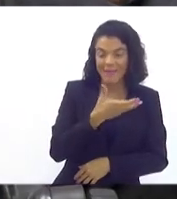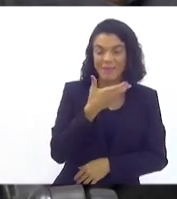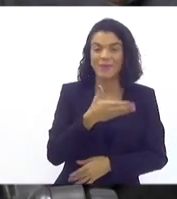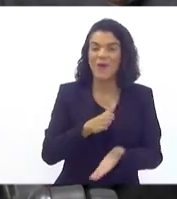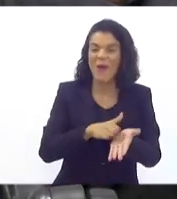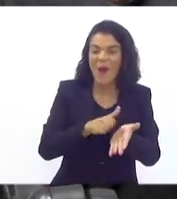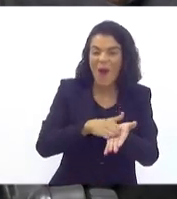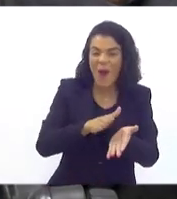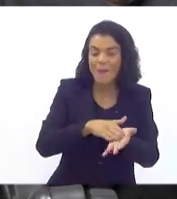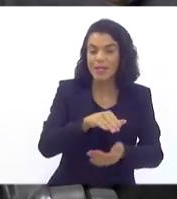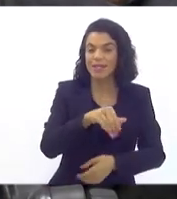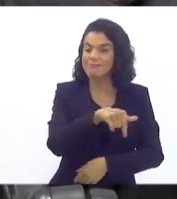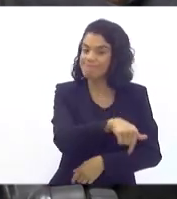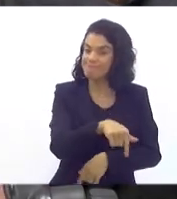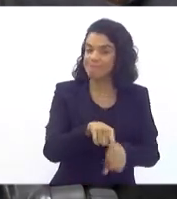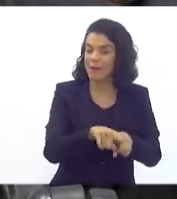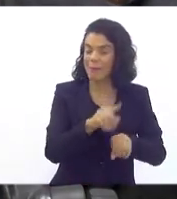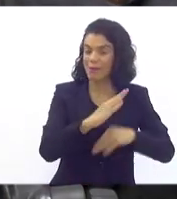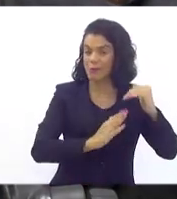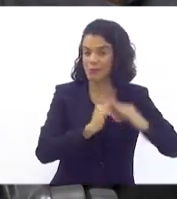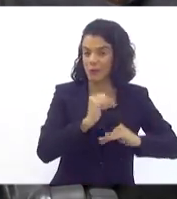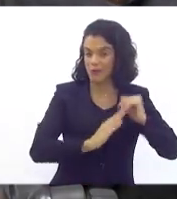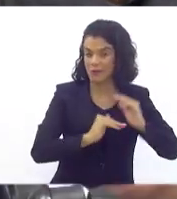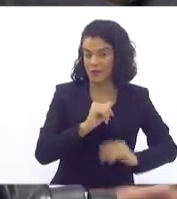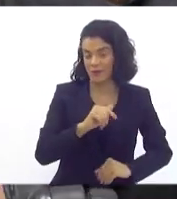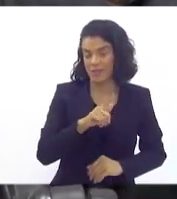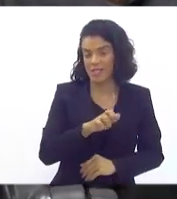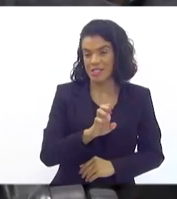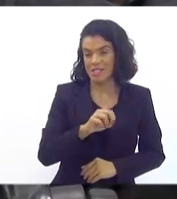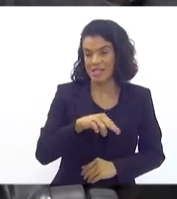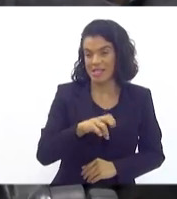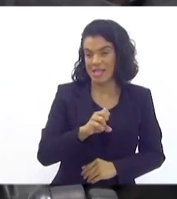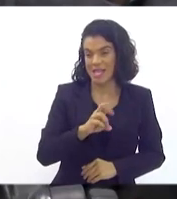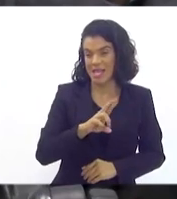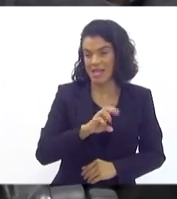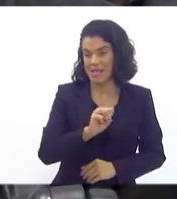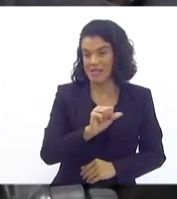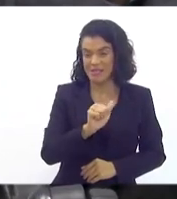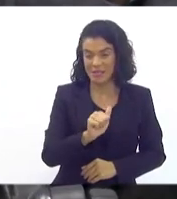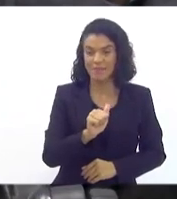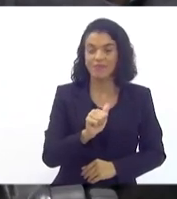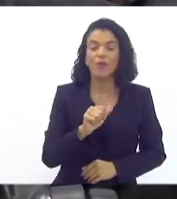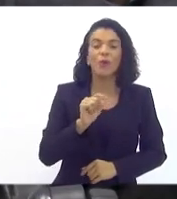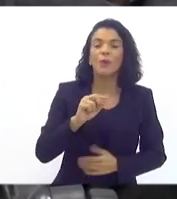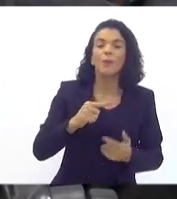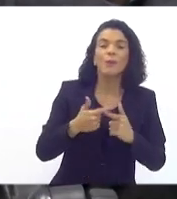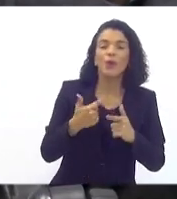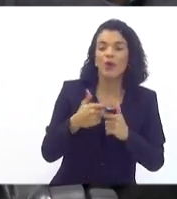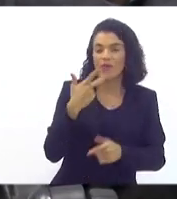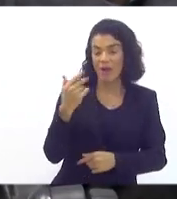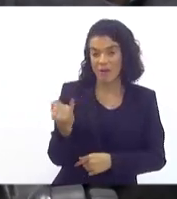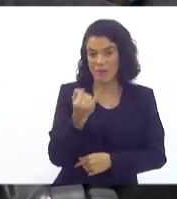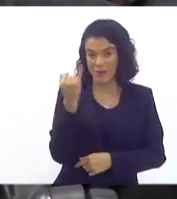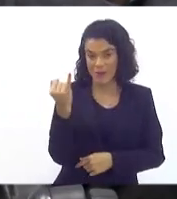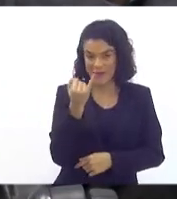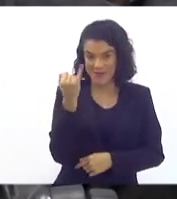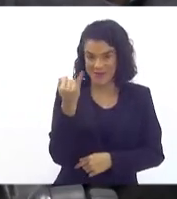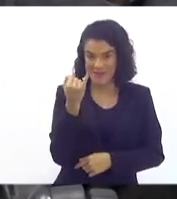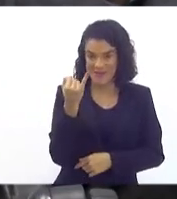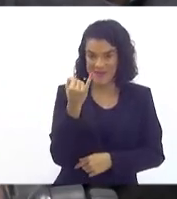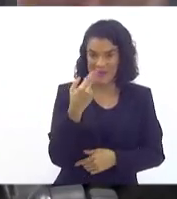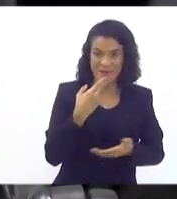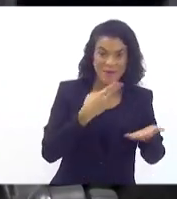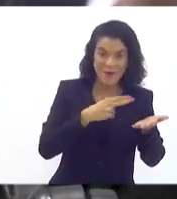da genésia dos técnicos possa posso estar assinado o que que eu digo a importância endereçado